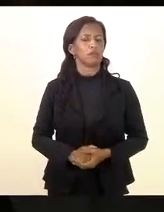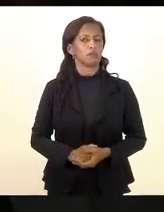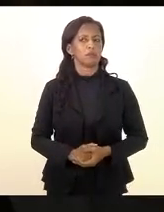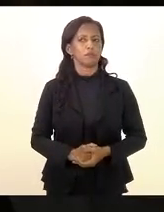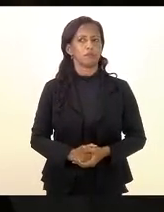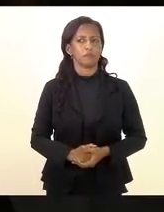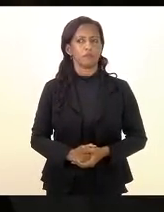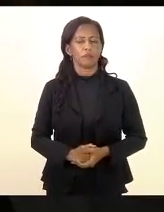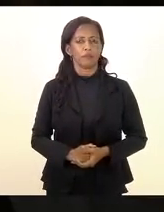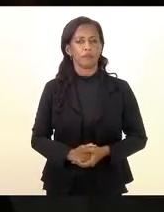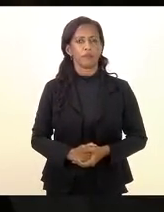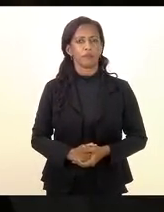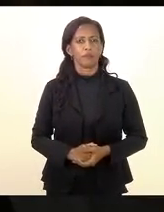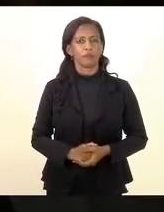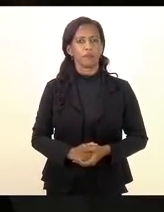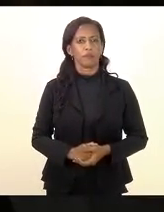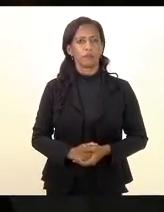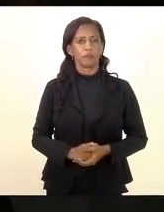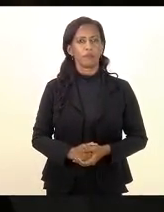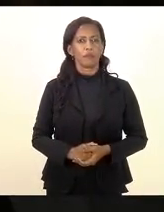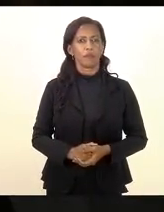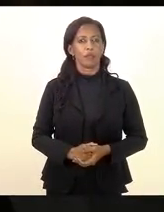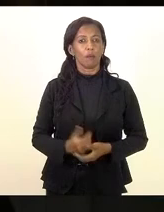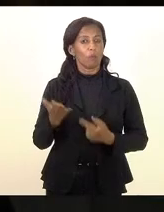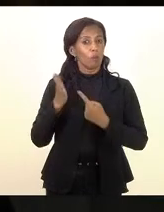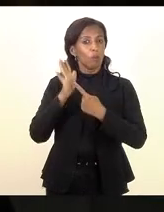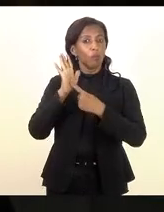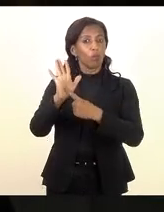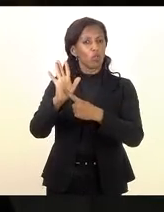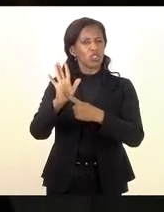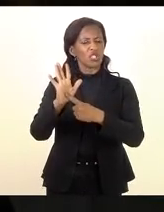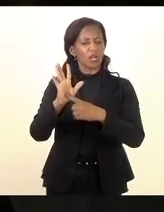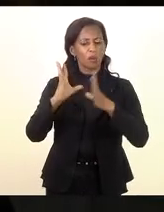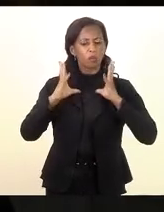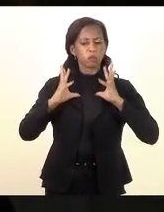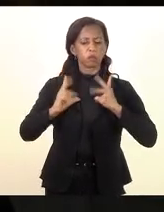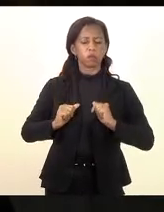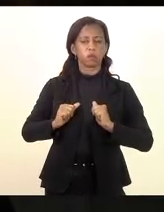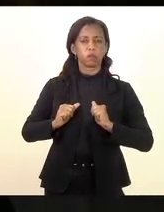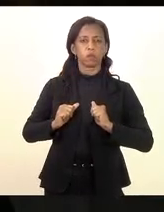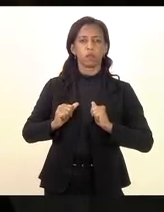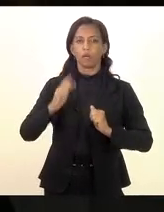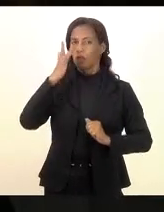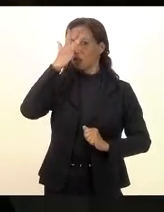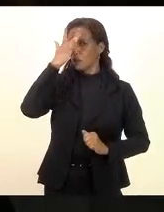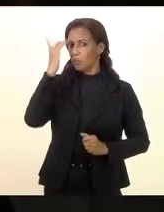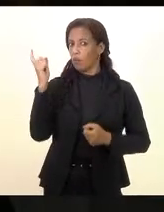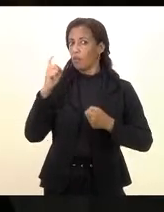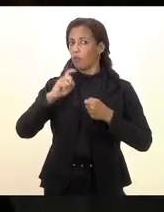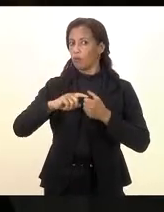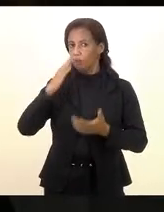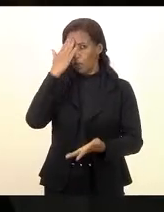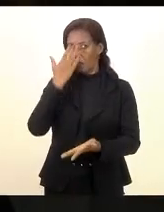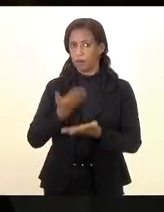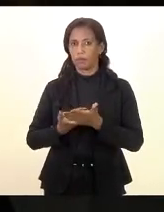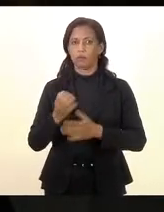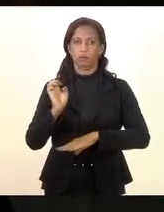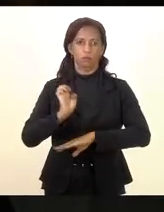para colocarem tudo em pratos limpos e o cidadão voltar a acreditar novamente no Estado